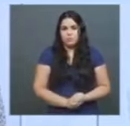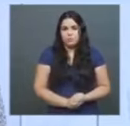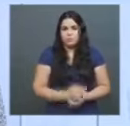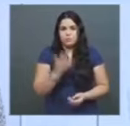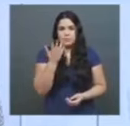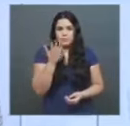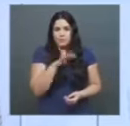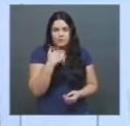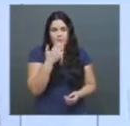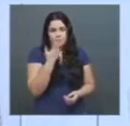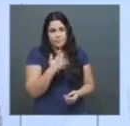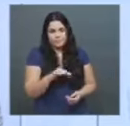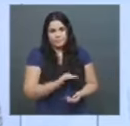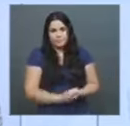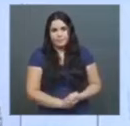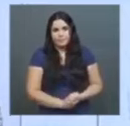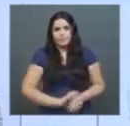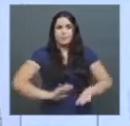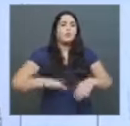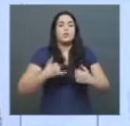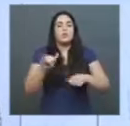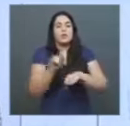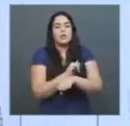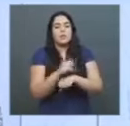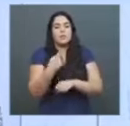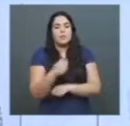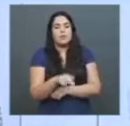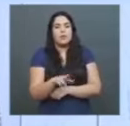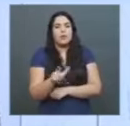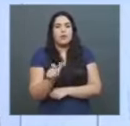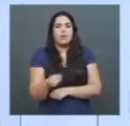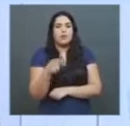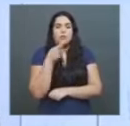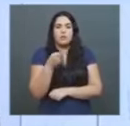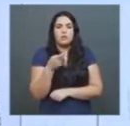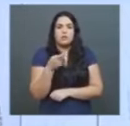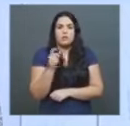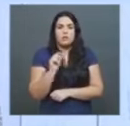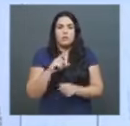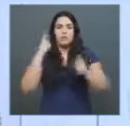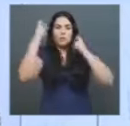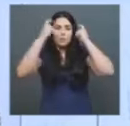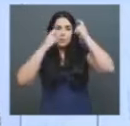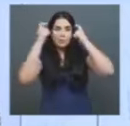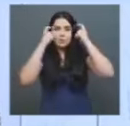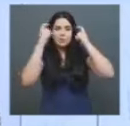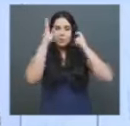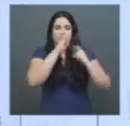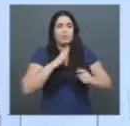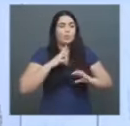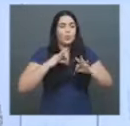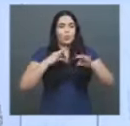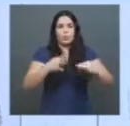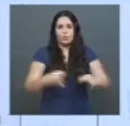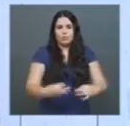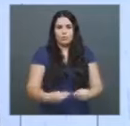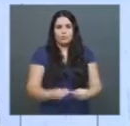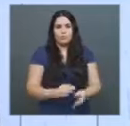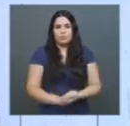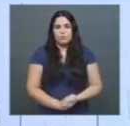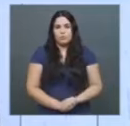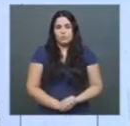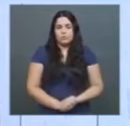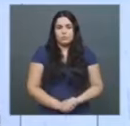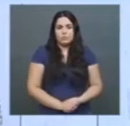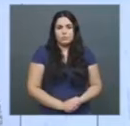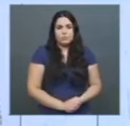Então, essas estratégias que Paula comentou, né, de uma forma geral, eles têm sido uma preocupação nacional, né? E tem sido